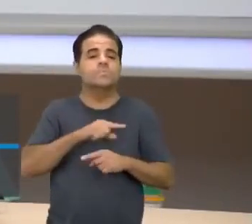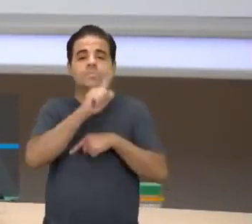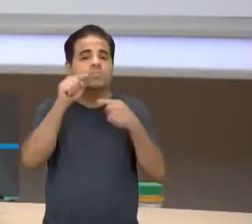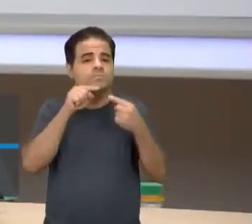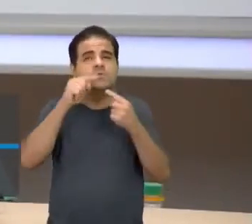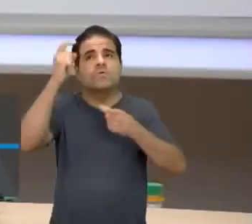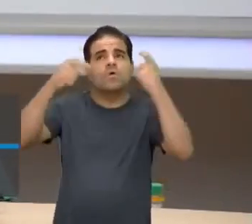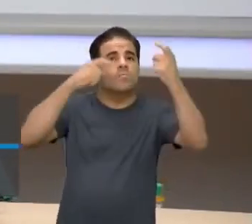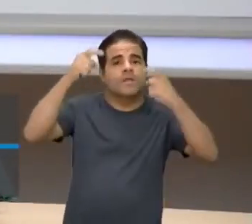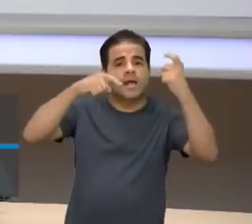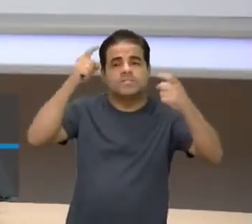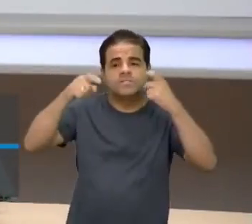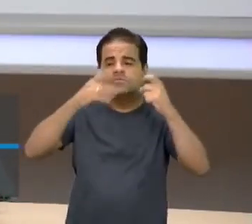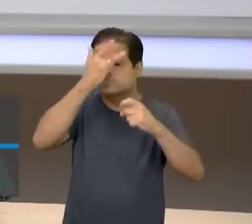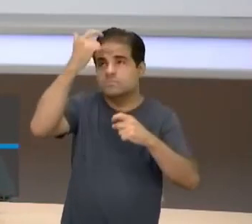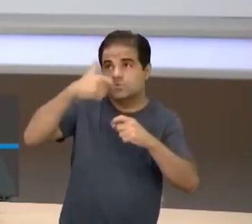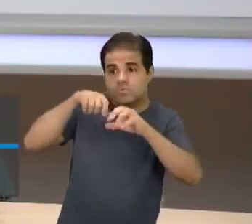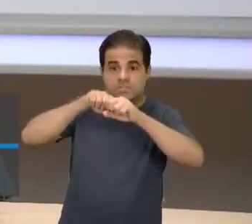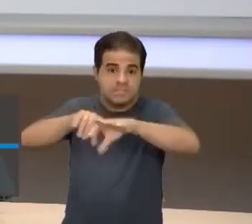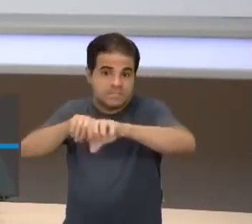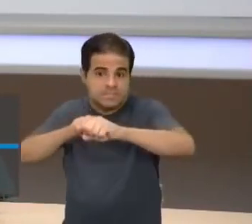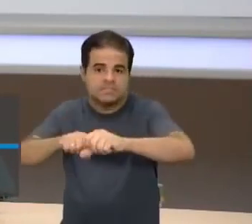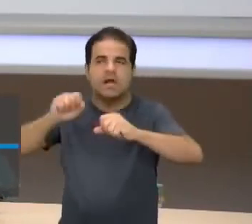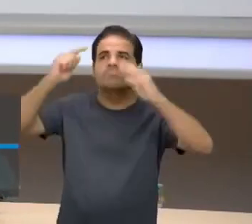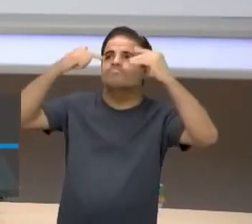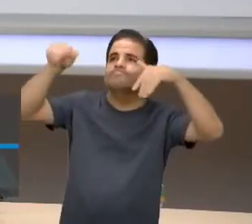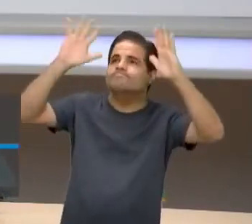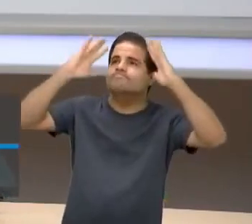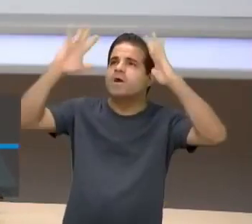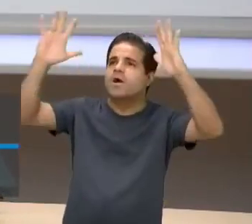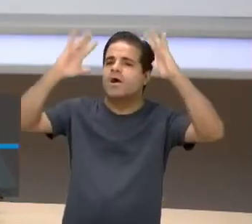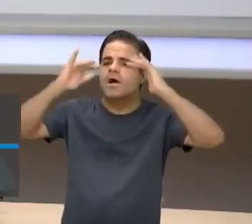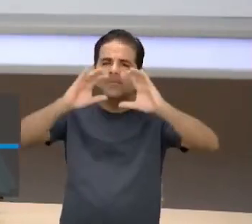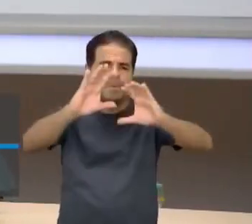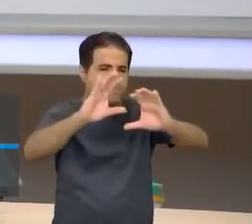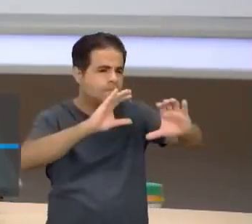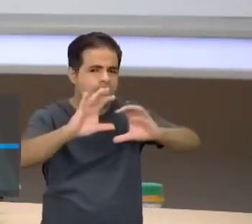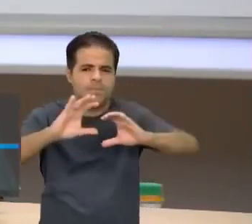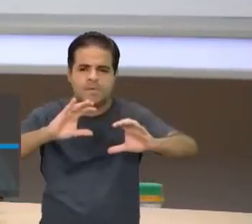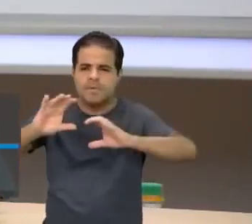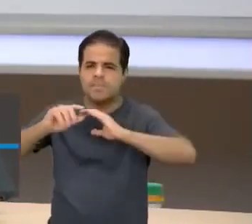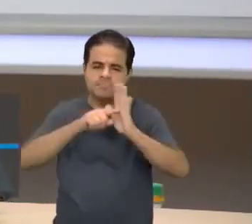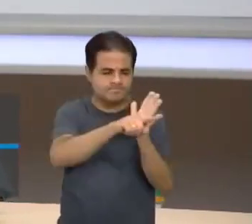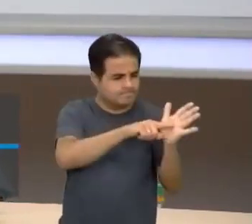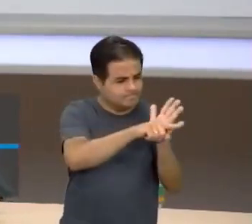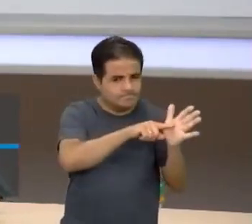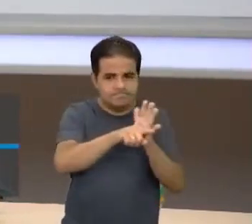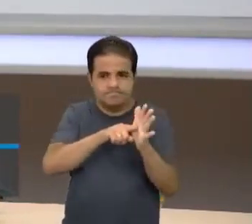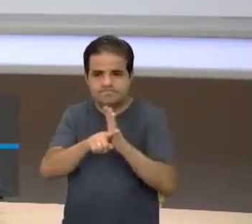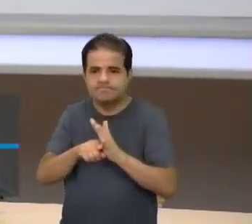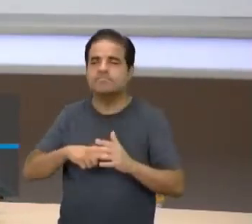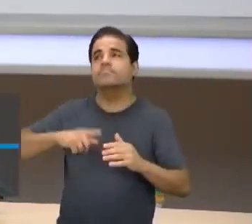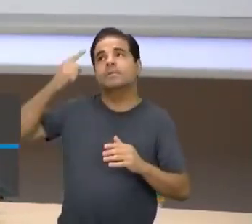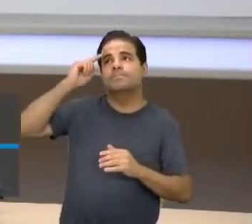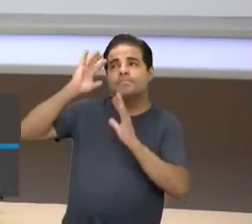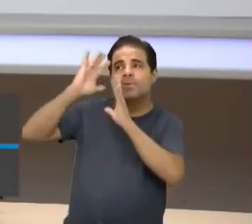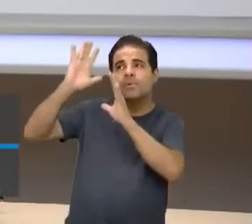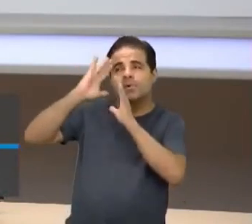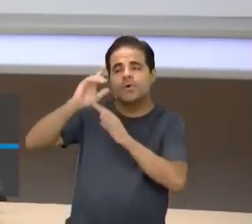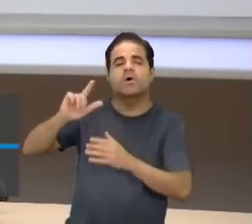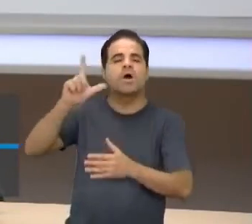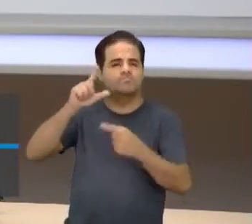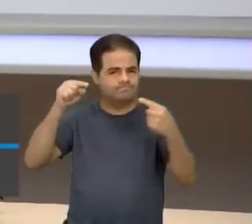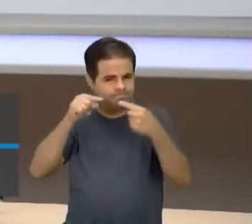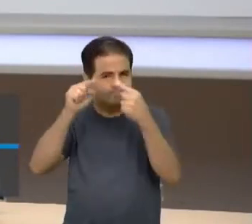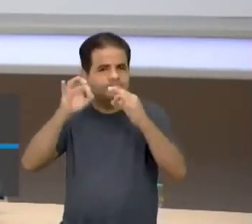objetivo a preocupação de quem ensina, ensinando a pensar, saber comunicar-se, pesquisar e ter o raciocínio lógico.